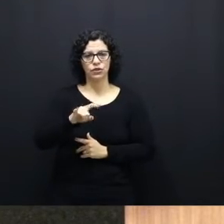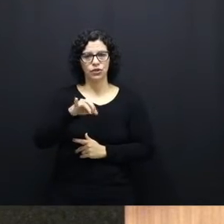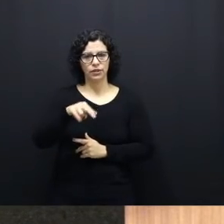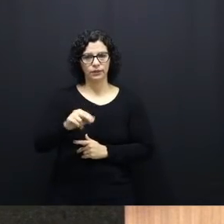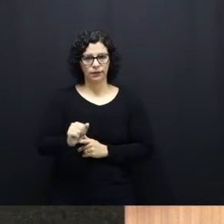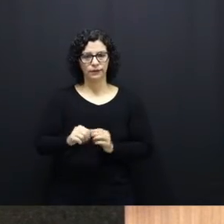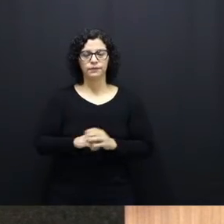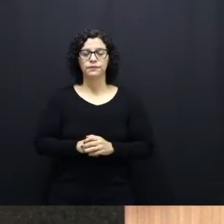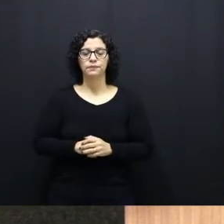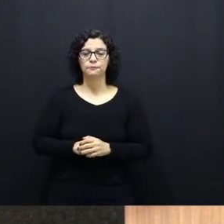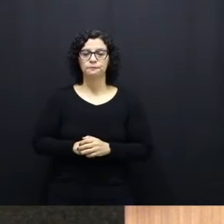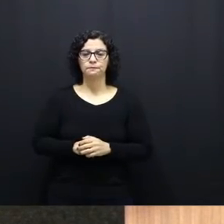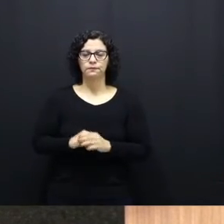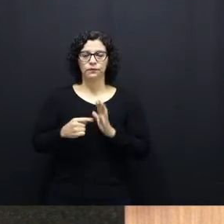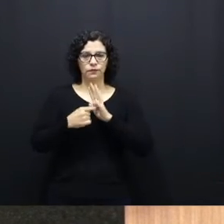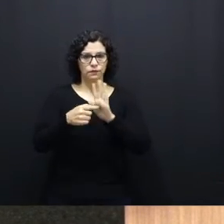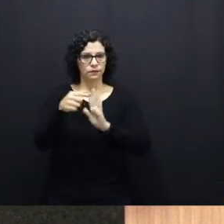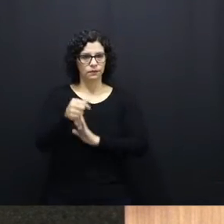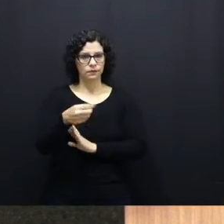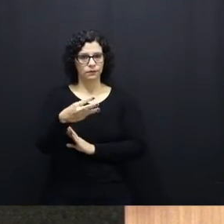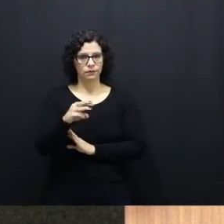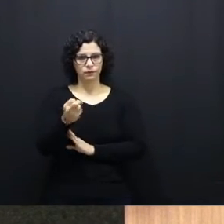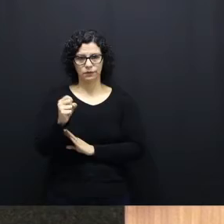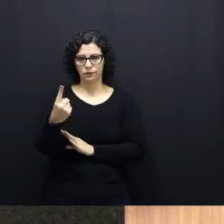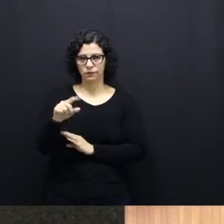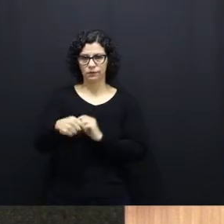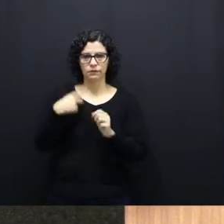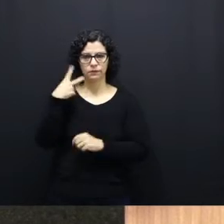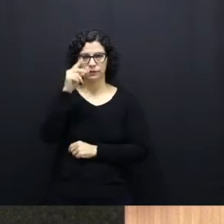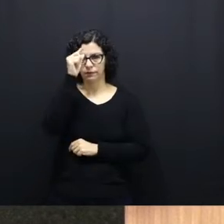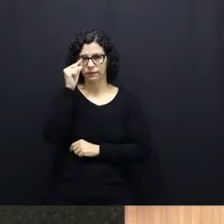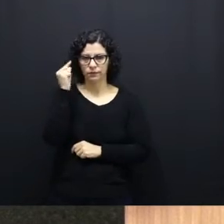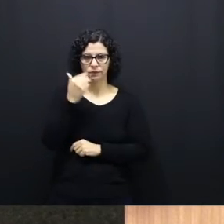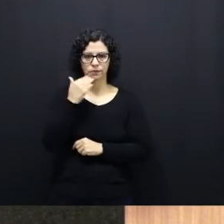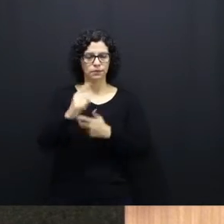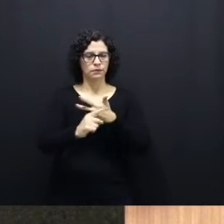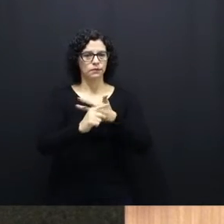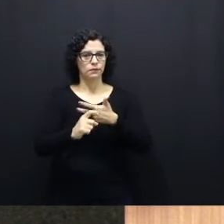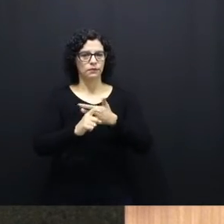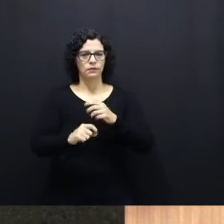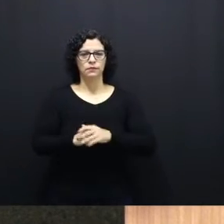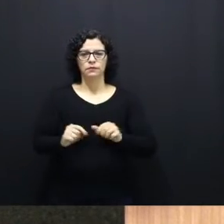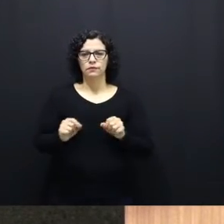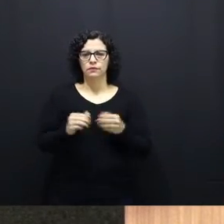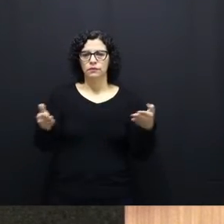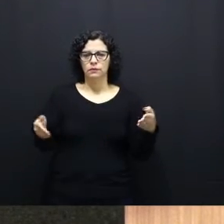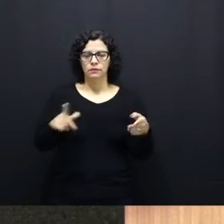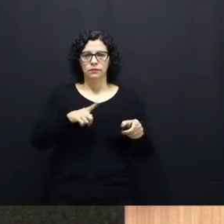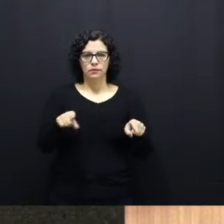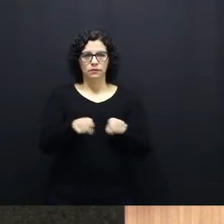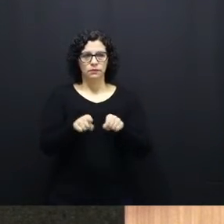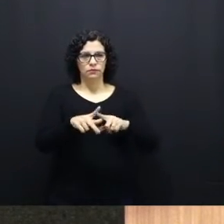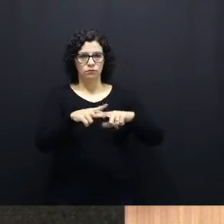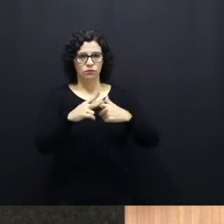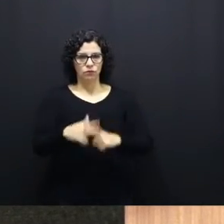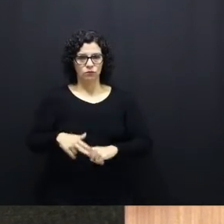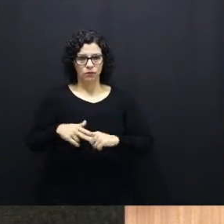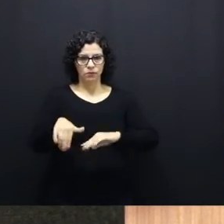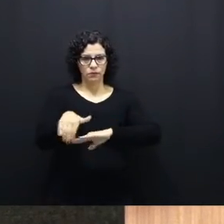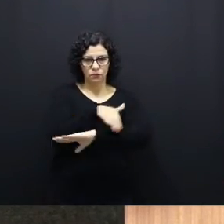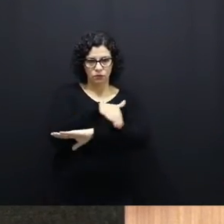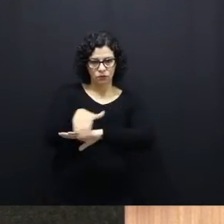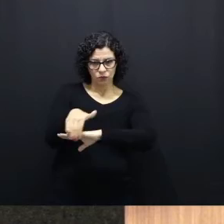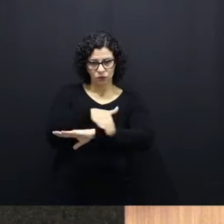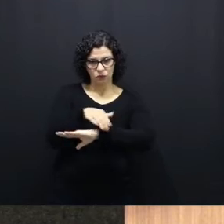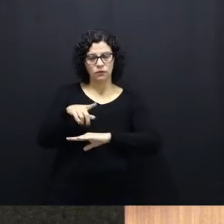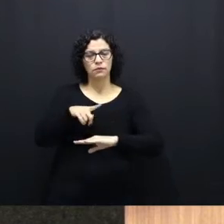kusma indicação 7.381 da vereadora Fátima de Paula o Executivo que seja realizado o reparo do super antipó